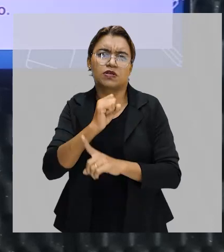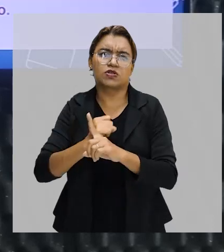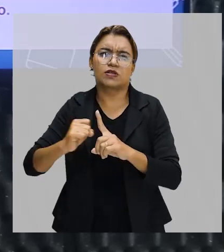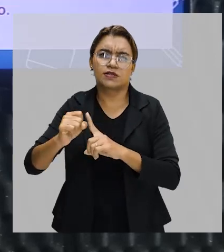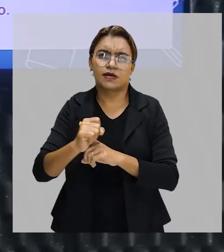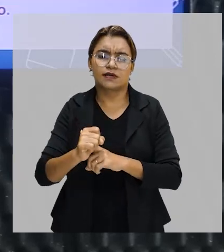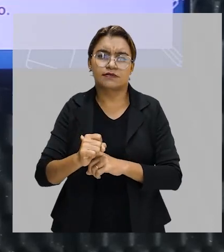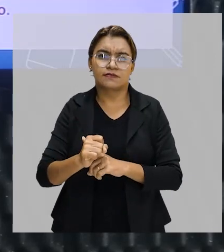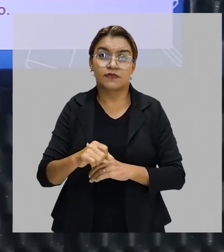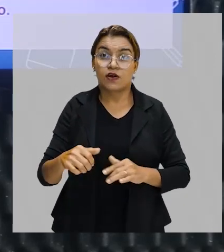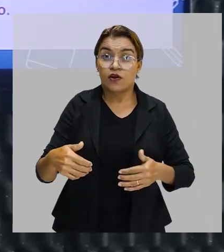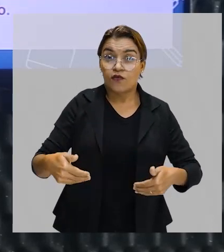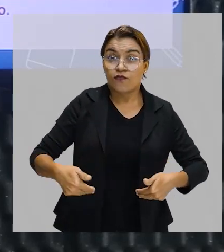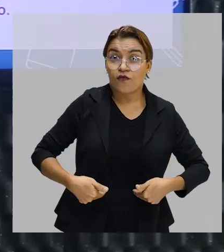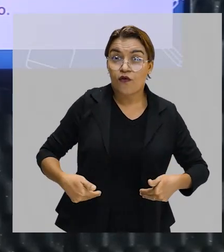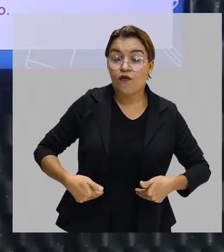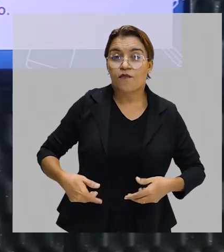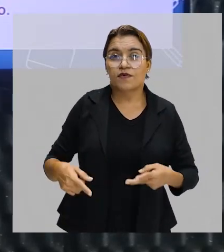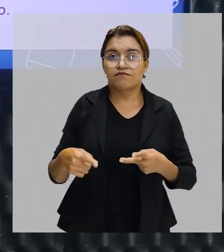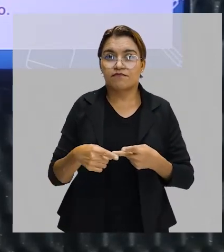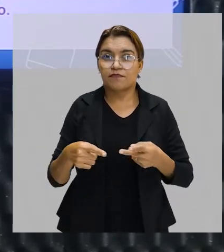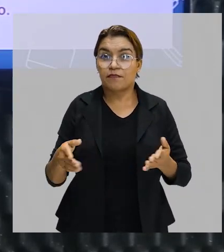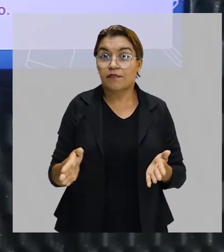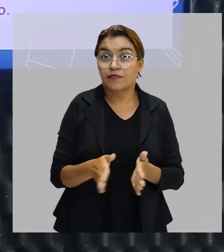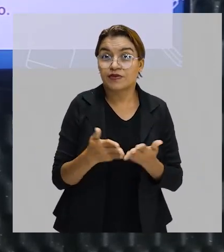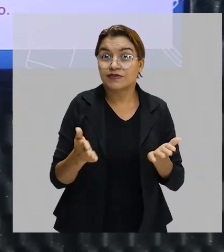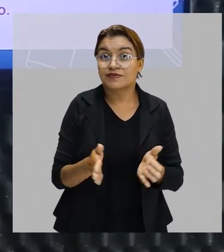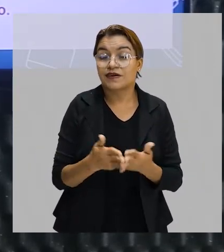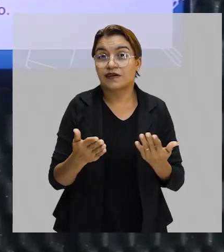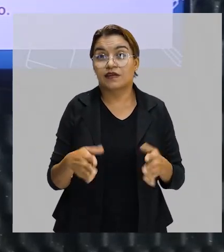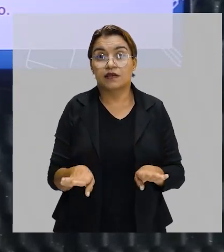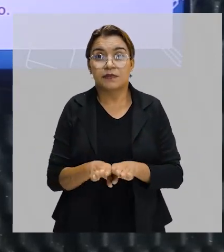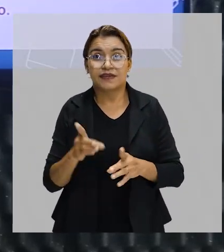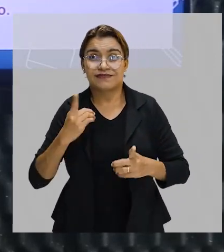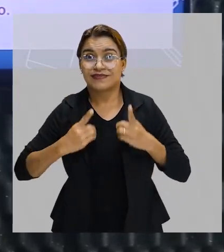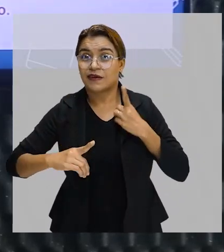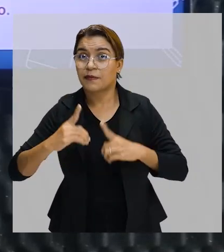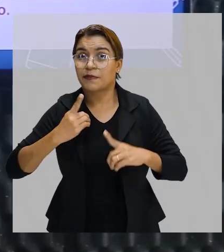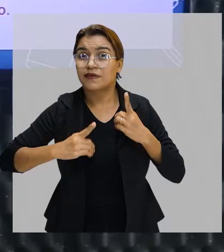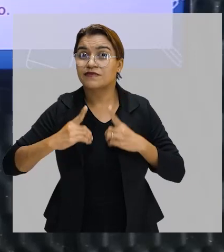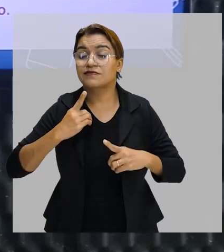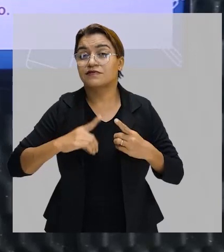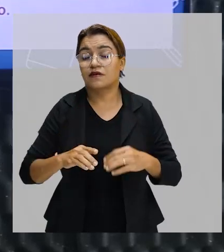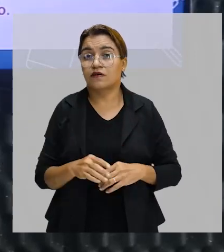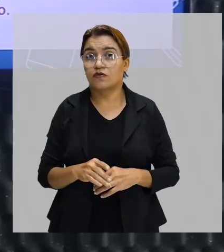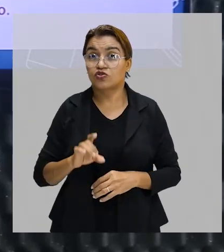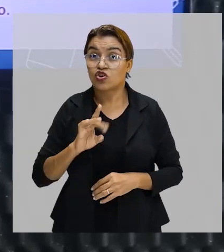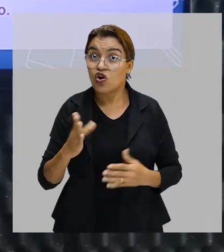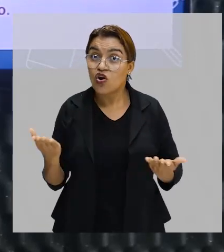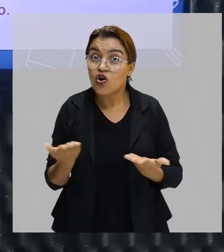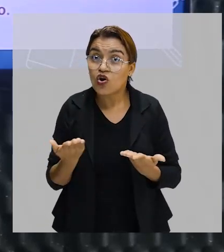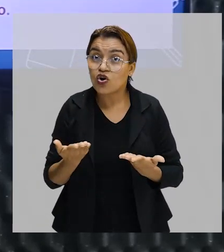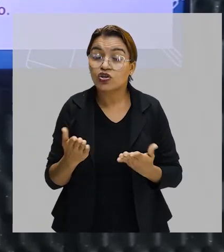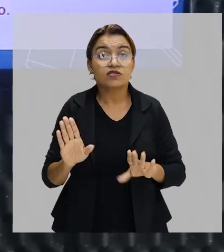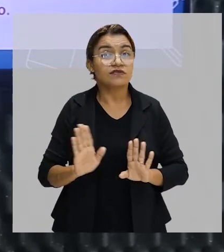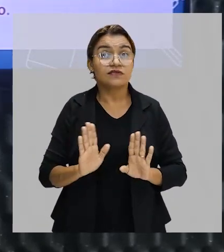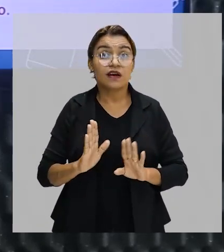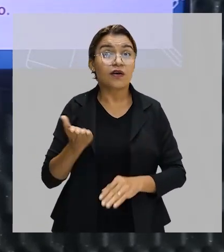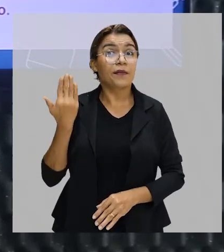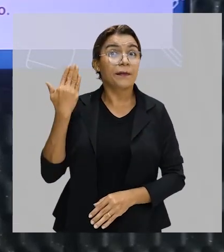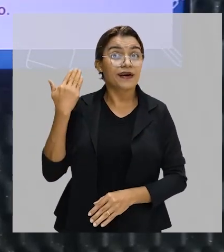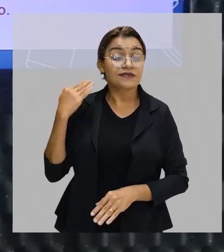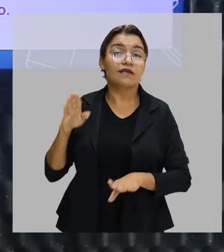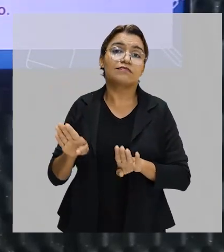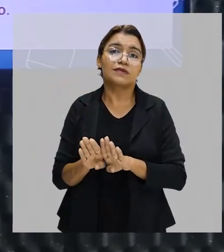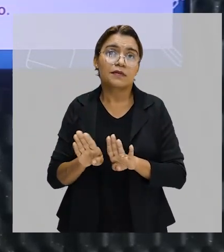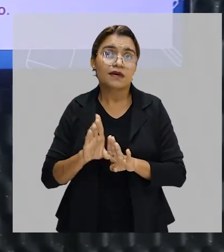Fome, miséria, depressão. Depressão é um problema atual? Não. Muita gente deprime por conta de coisas que